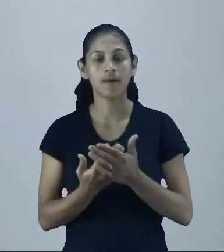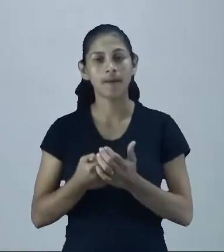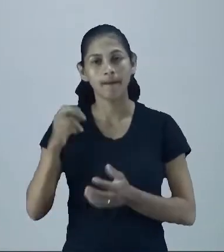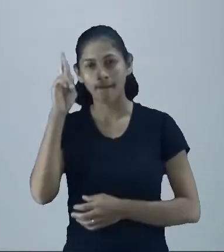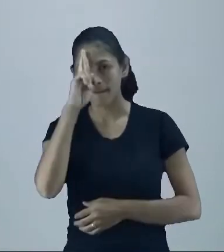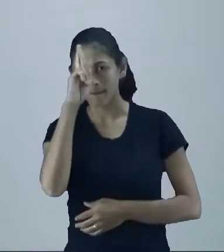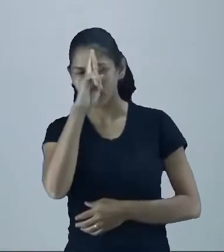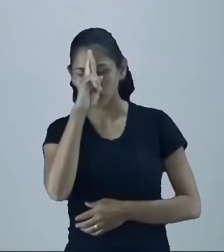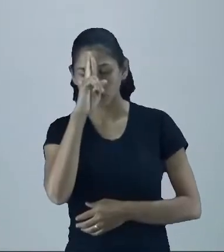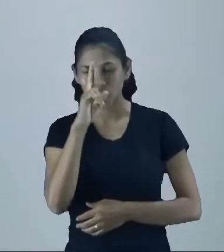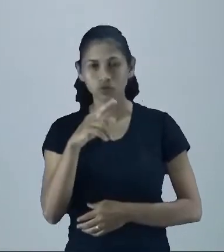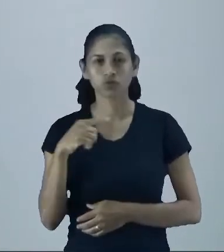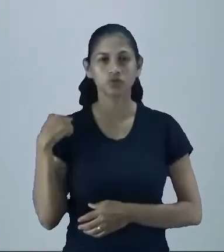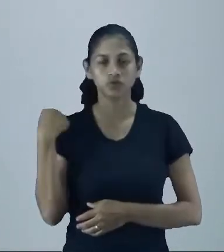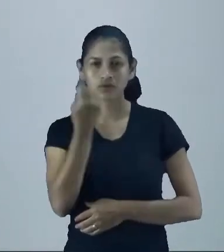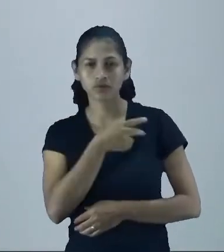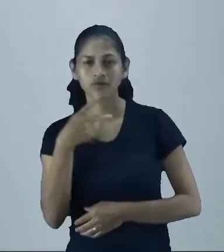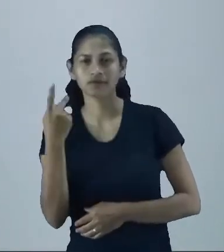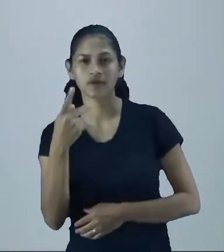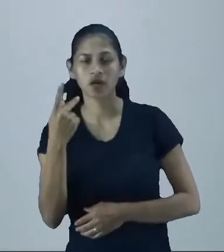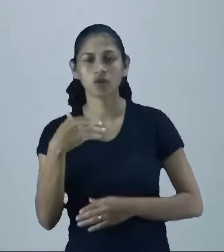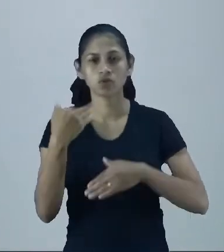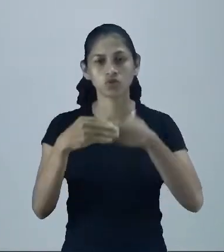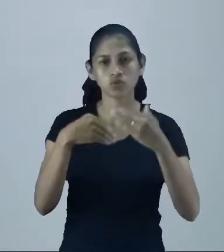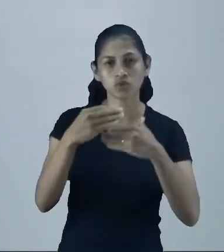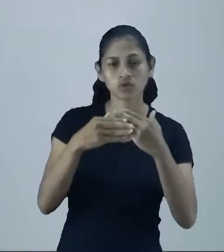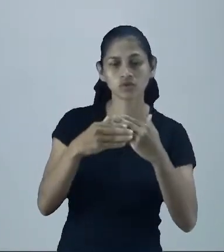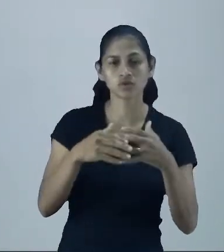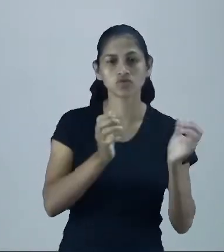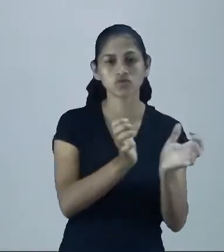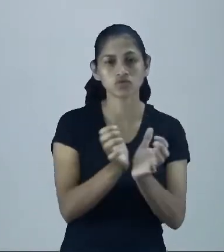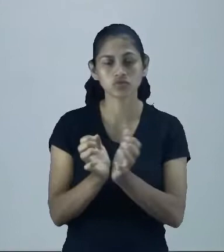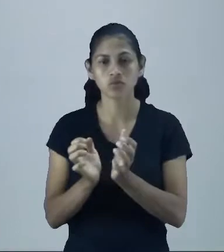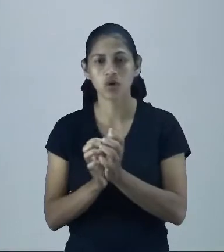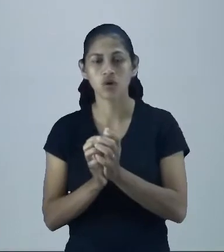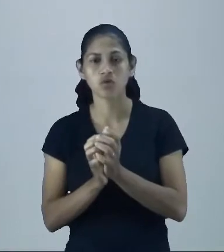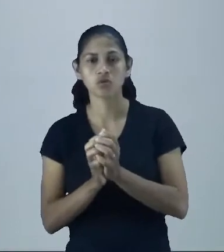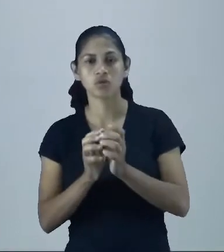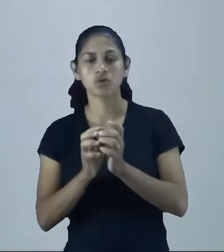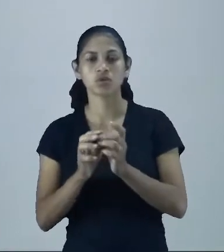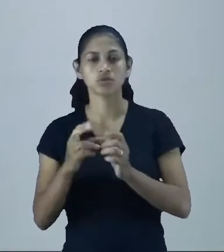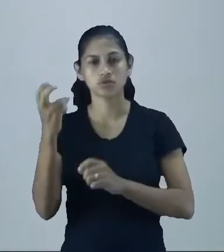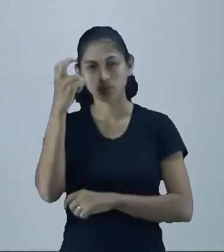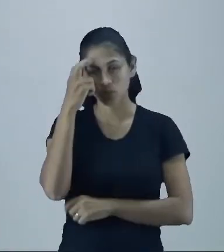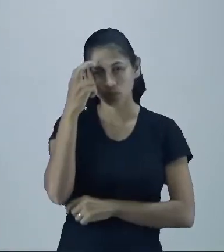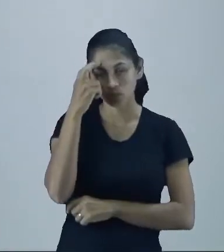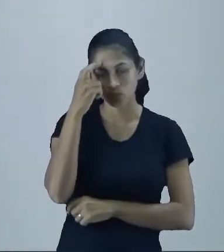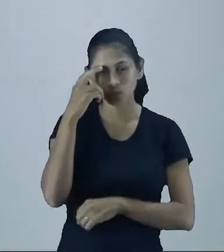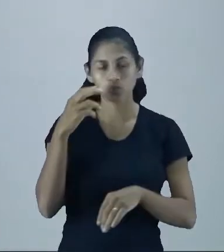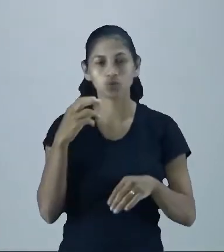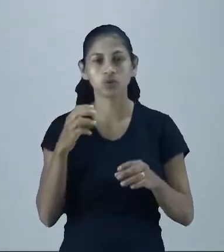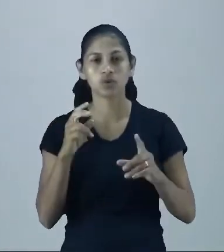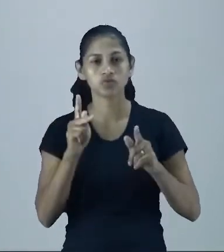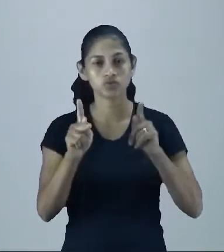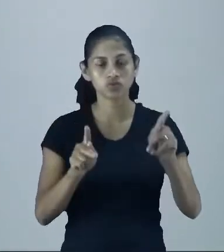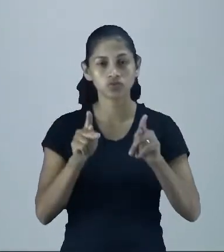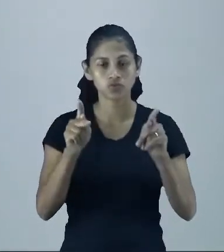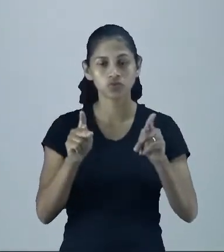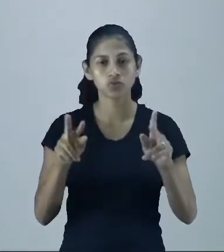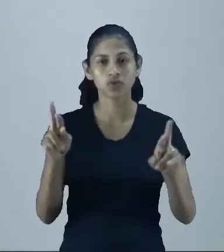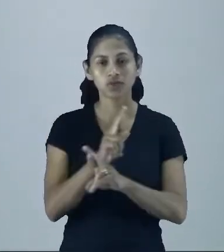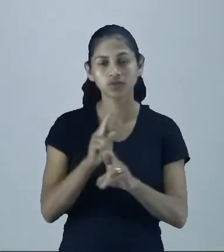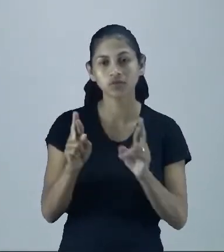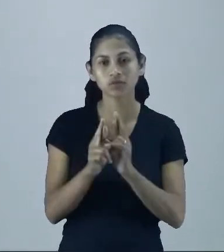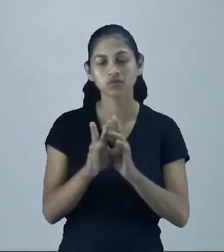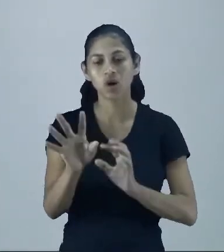nós estávamos falando sobre o processo de formação das culturas e dos povos, relacionando-os com o espaço